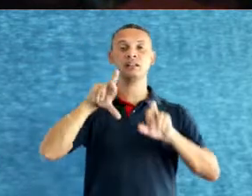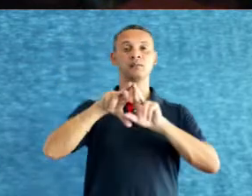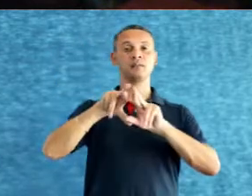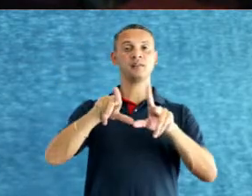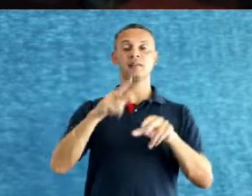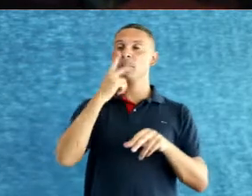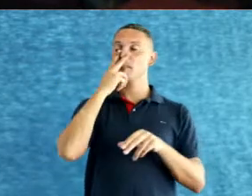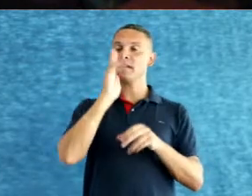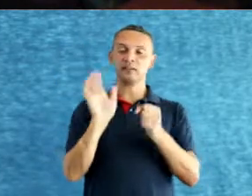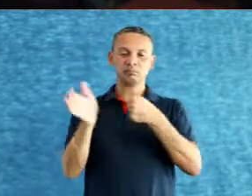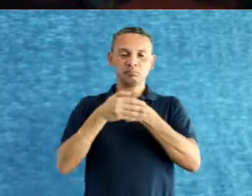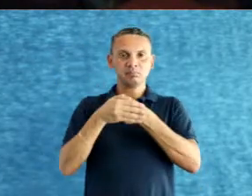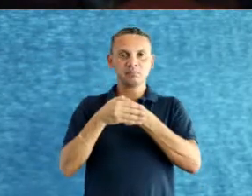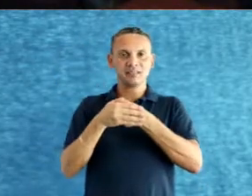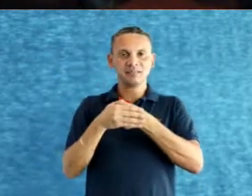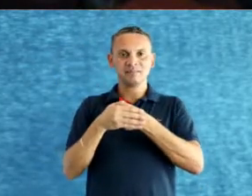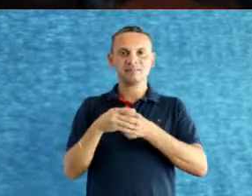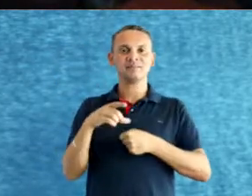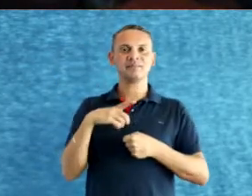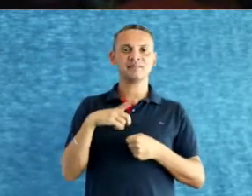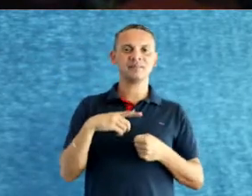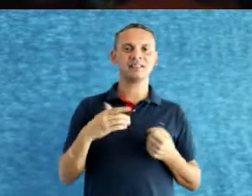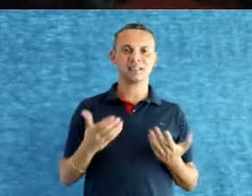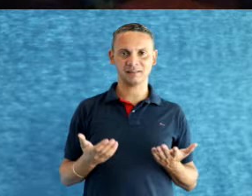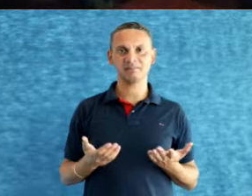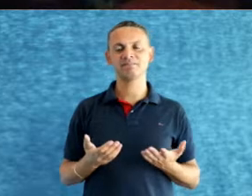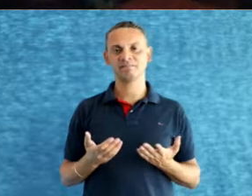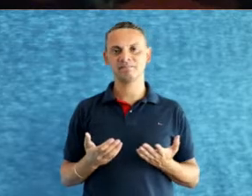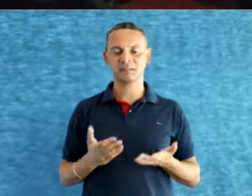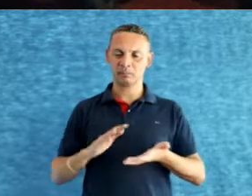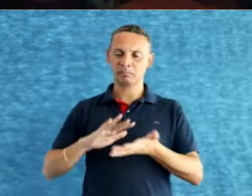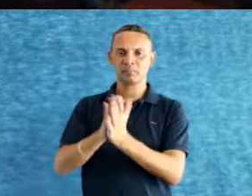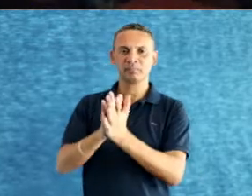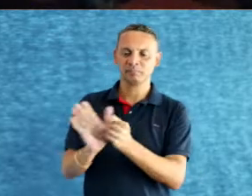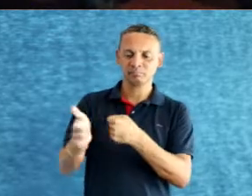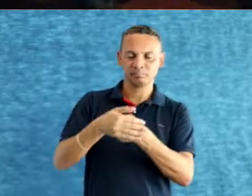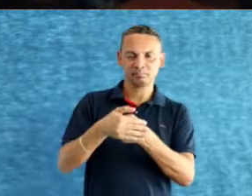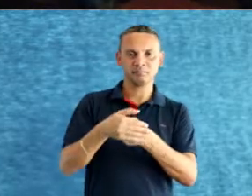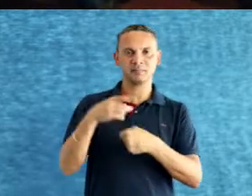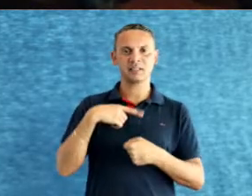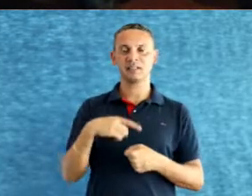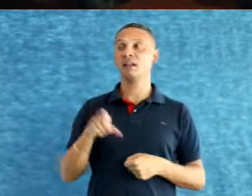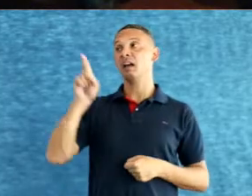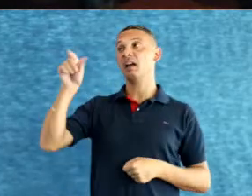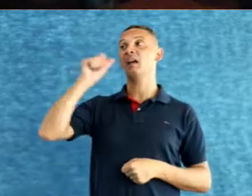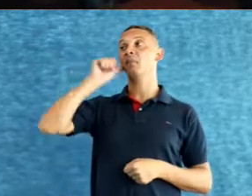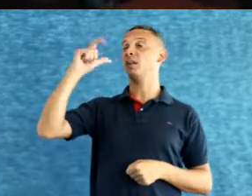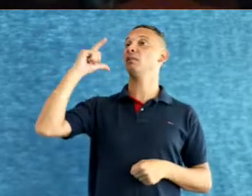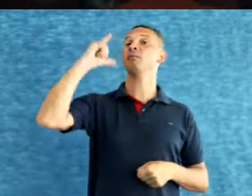era muito comum, quer dizer, se eu encontrava alguém que elogiava, dizem que ela escreveu muito... Não havia livros de Nísia